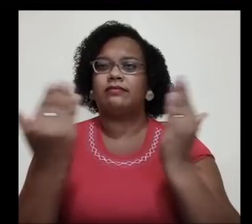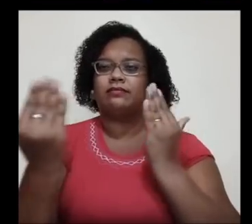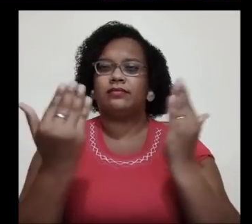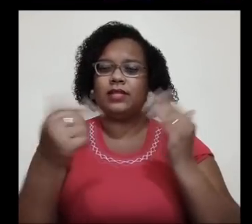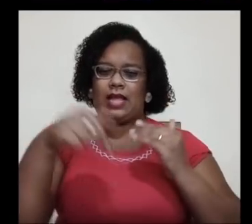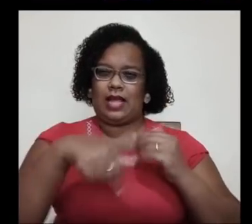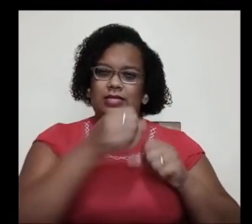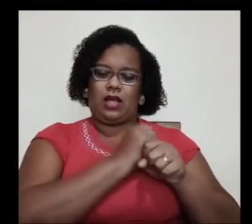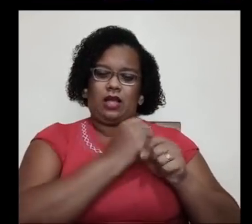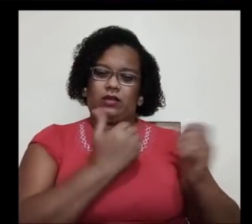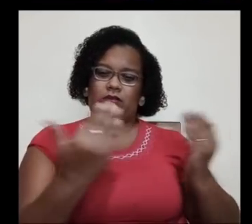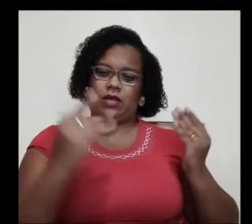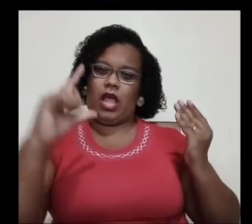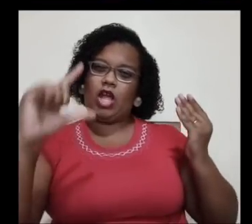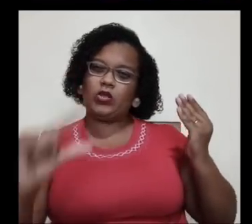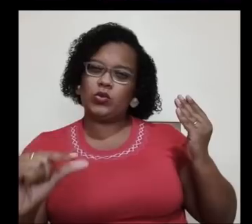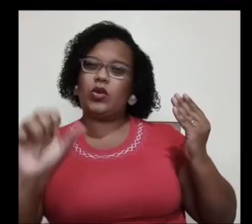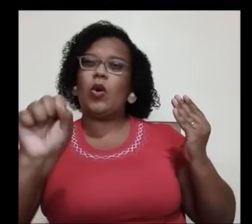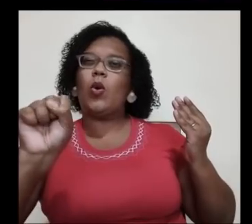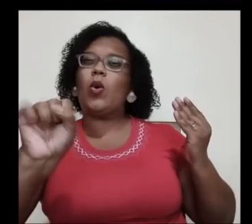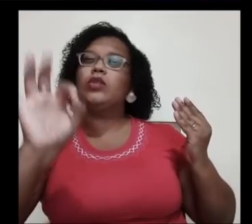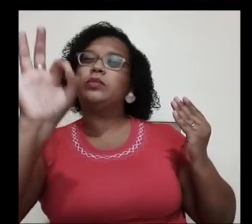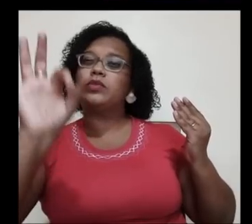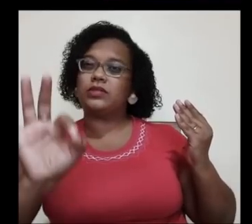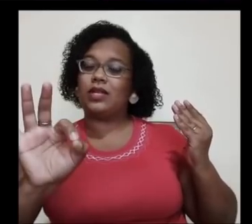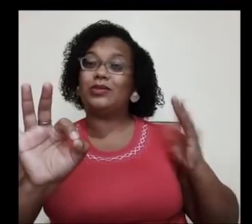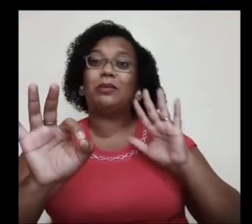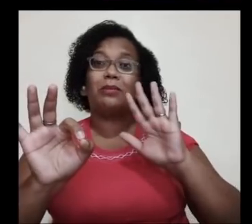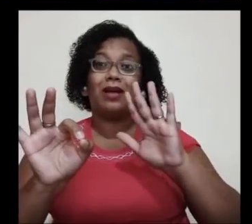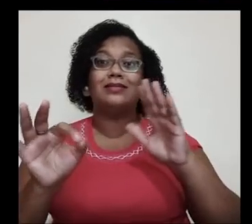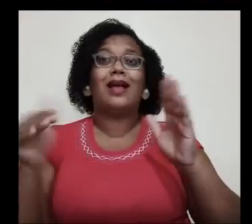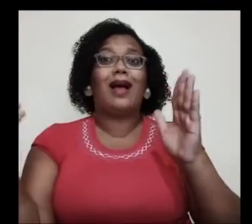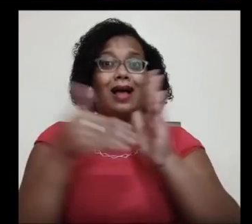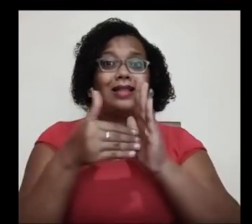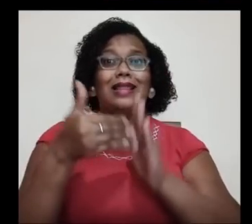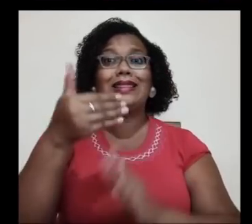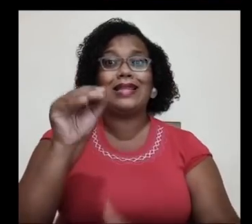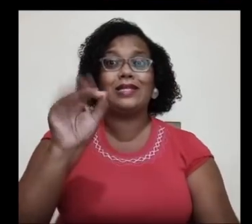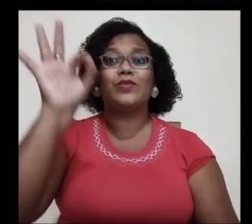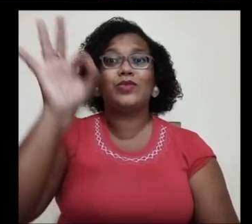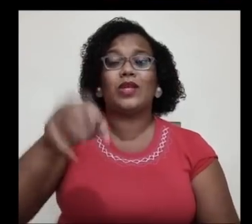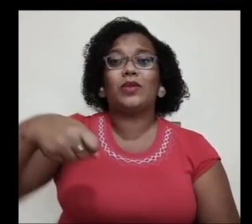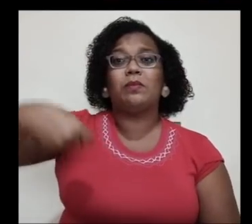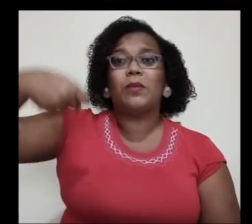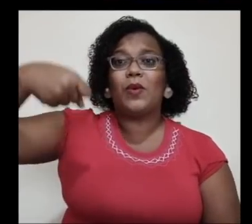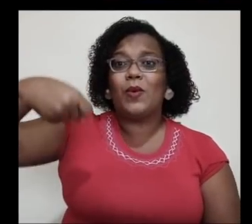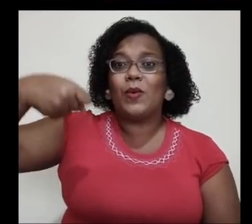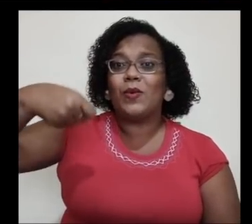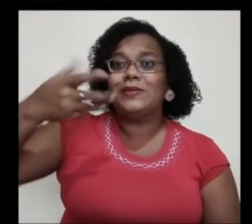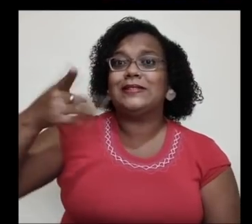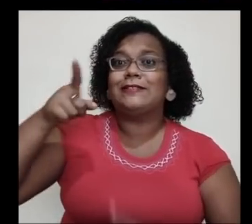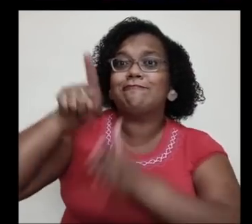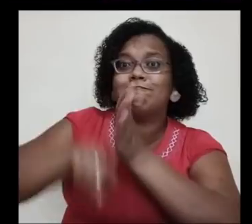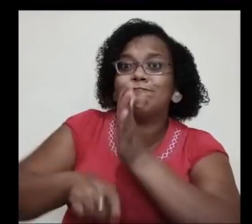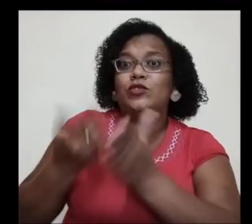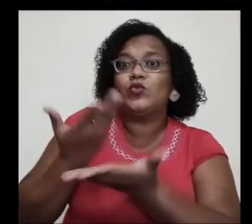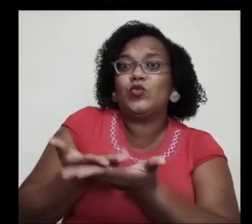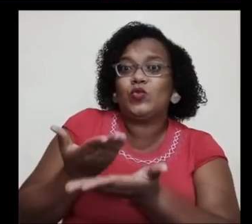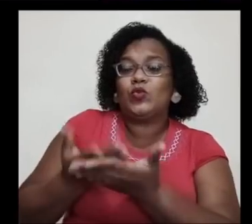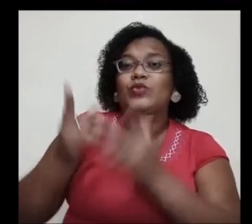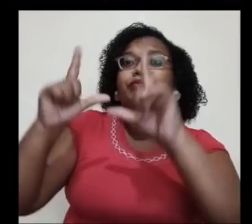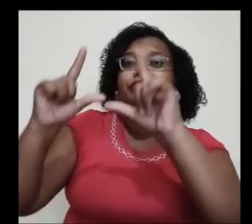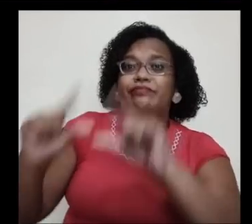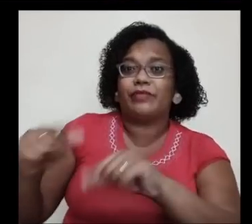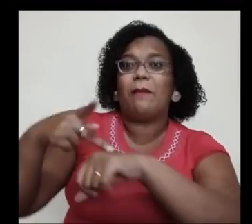portanto, os recursos para bolsas de pós-graduação e 28% os recursos para bolsas da educação básica. Por exemplo, os PIBID,